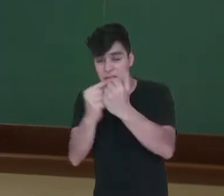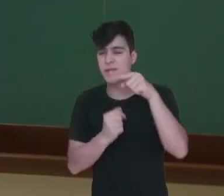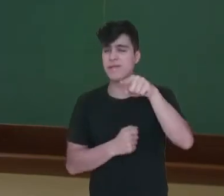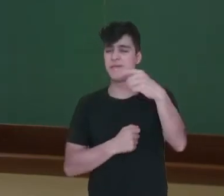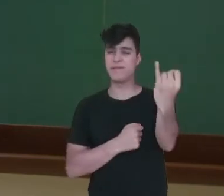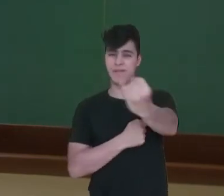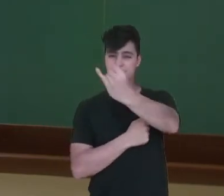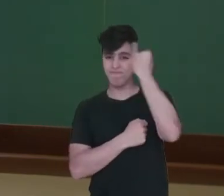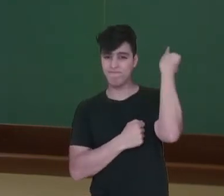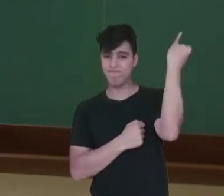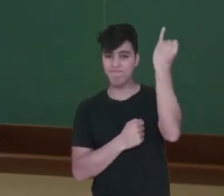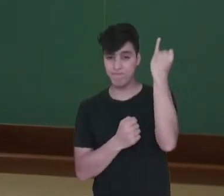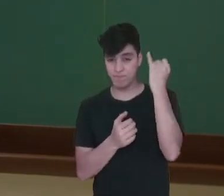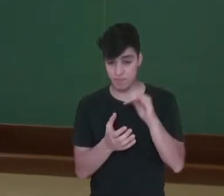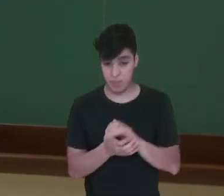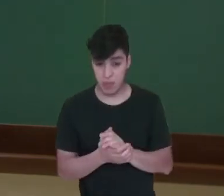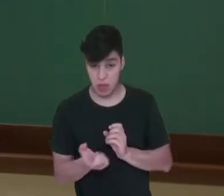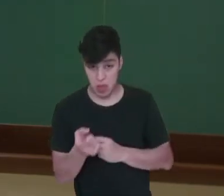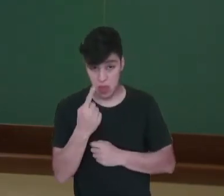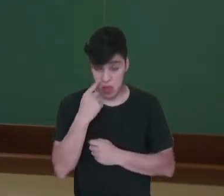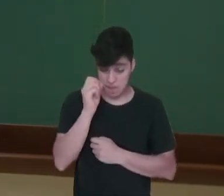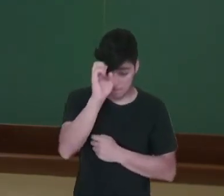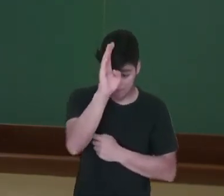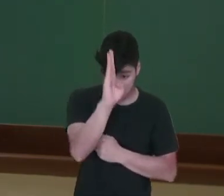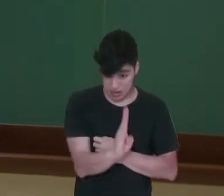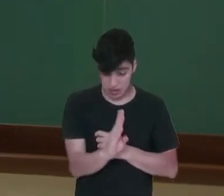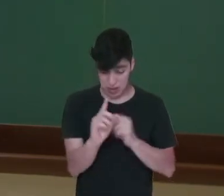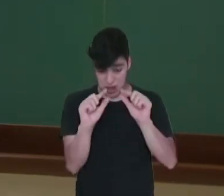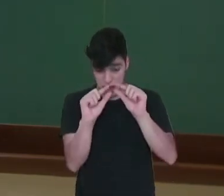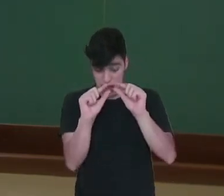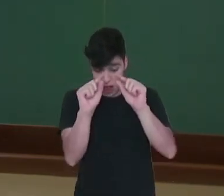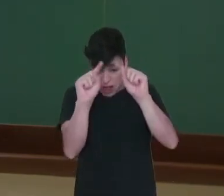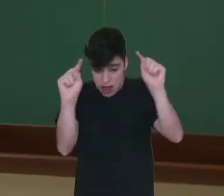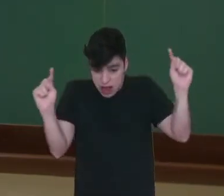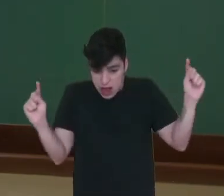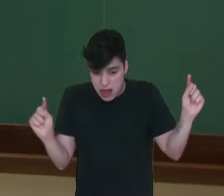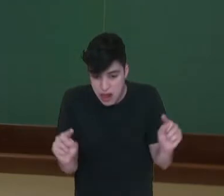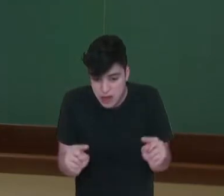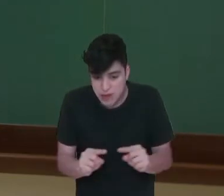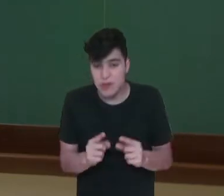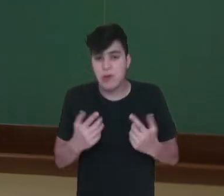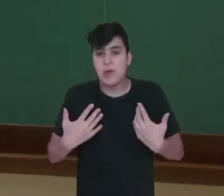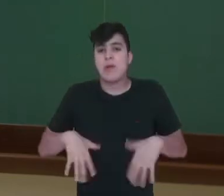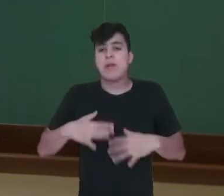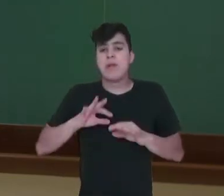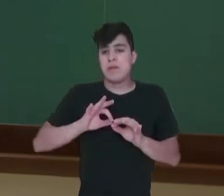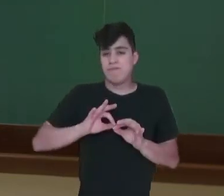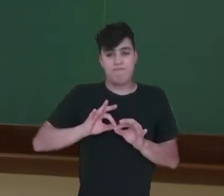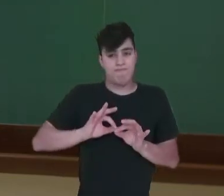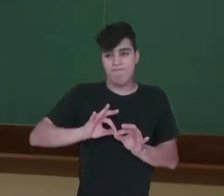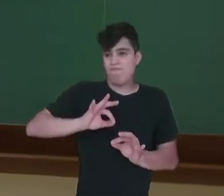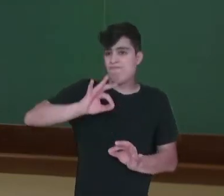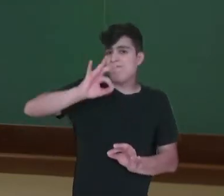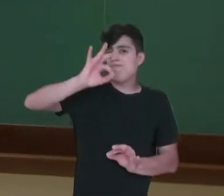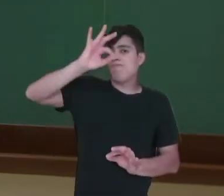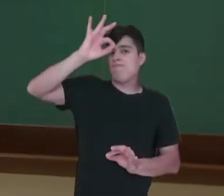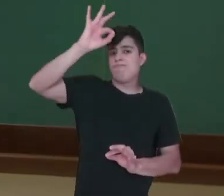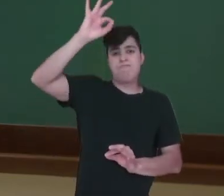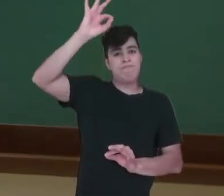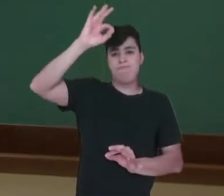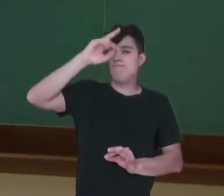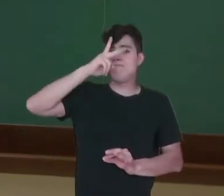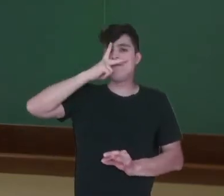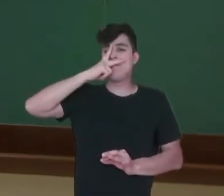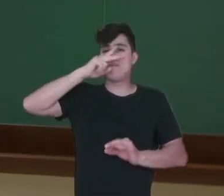E nós dizemos que o Brasil é um país extenso na latitude. Ele tem uma grande